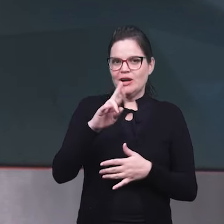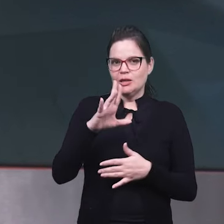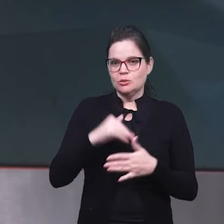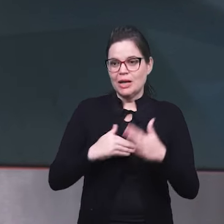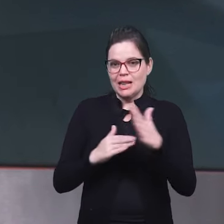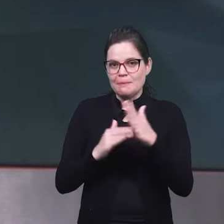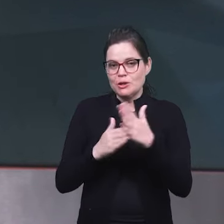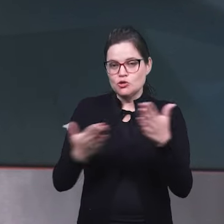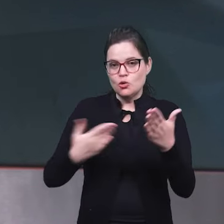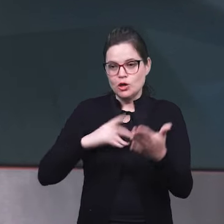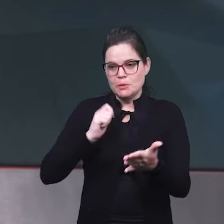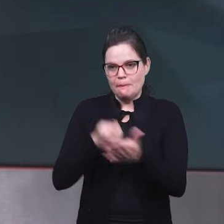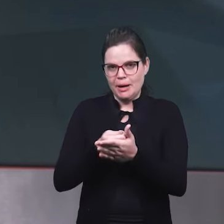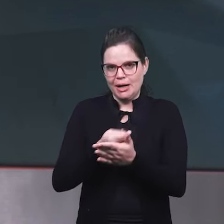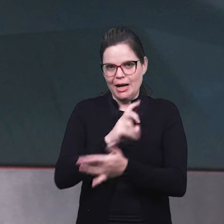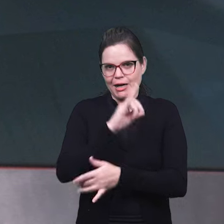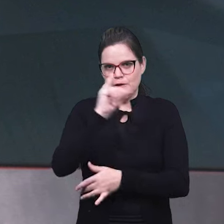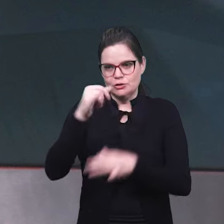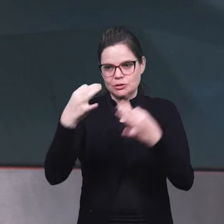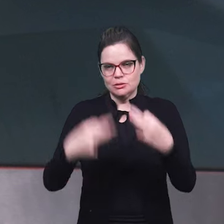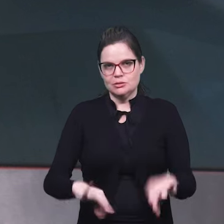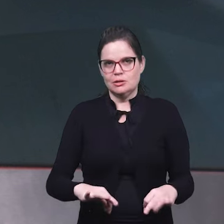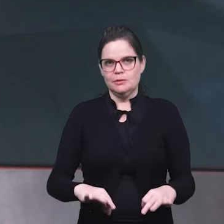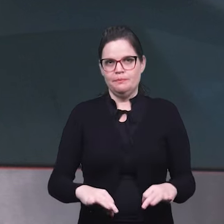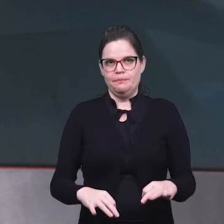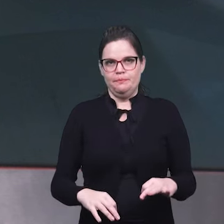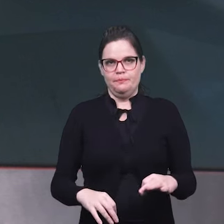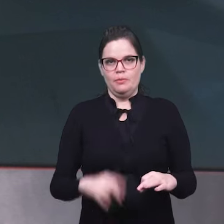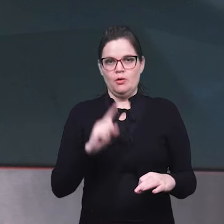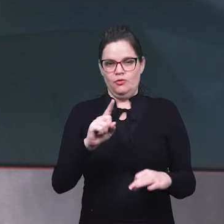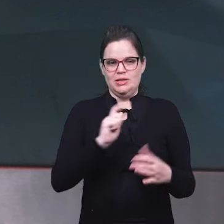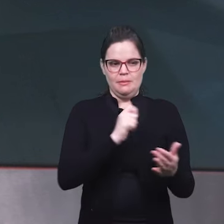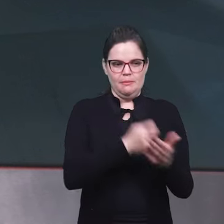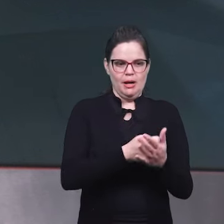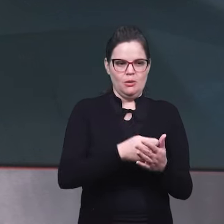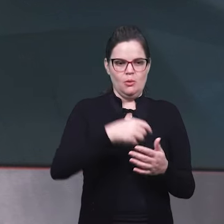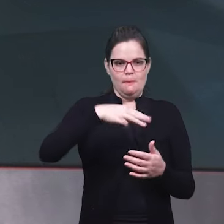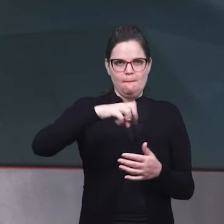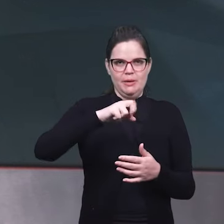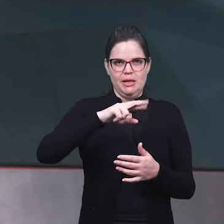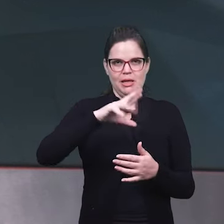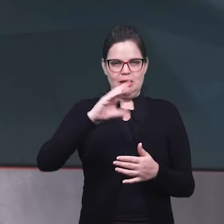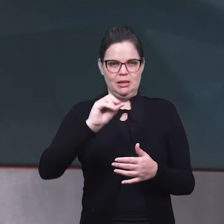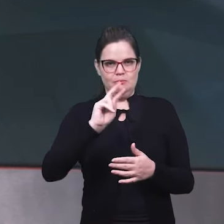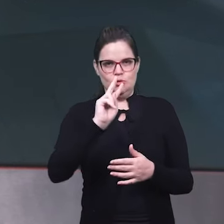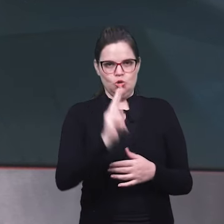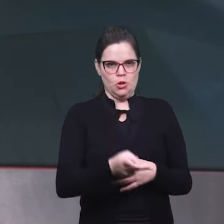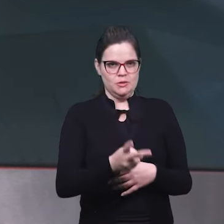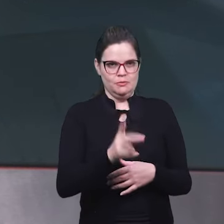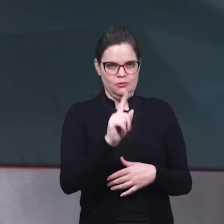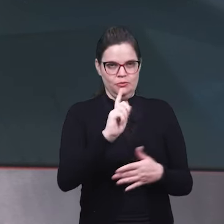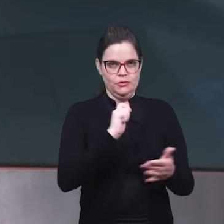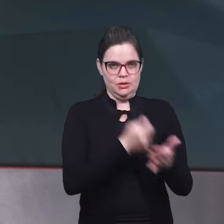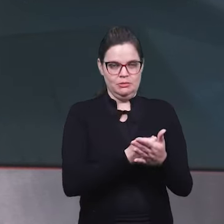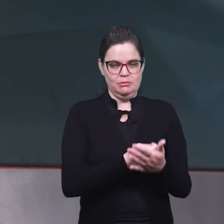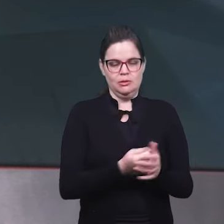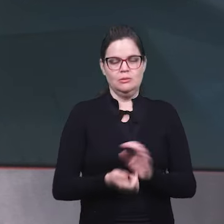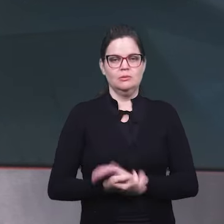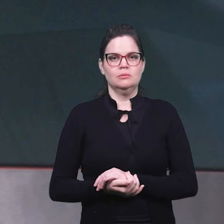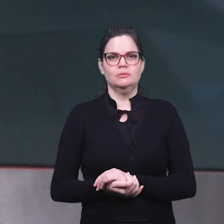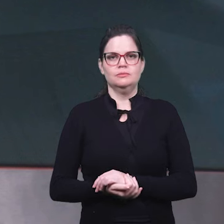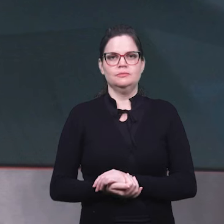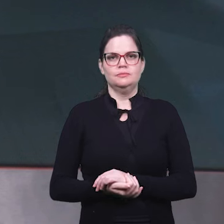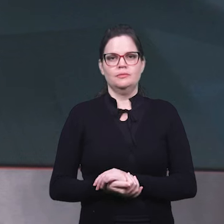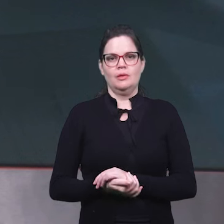pagou o mínimo, os 18 menos esse mínimo de 2.400 que eu disse,